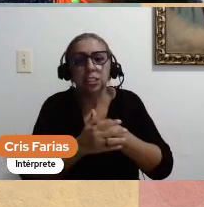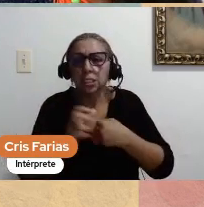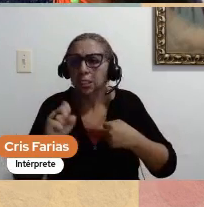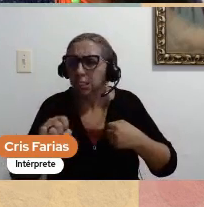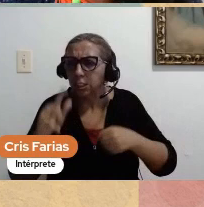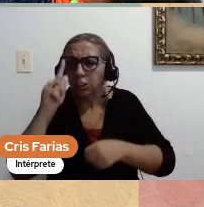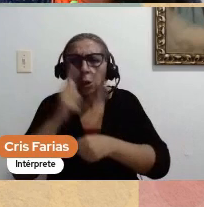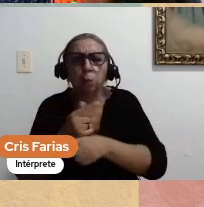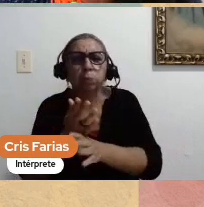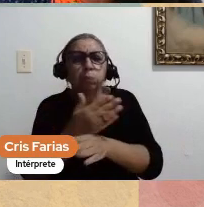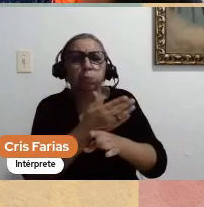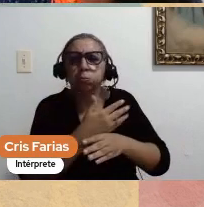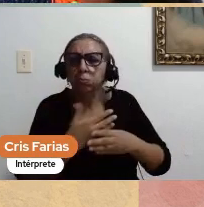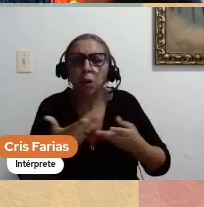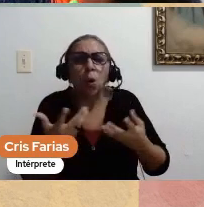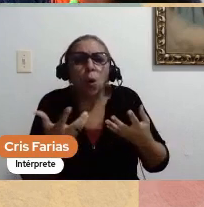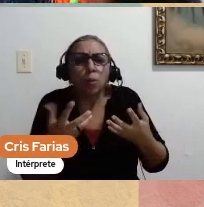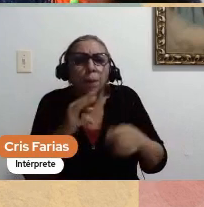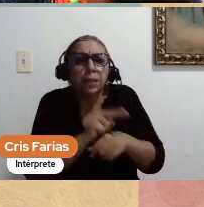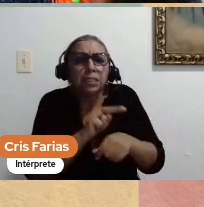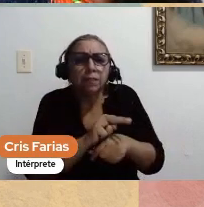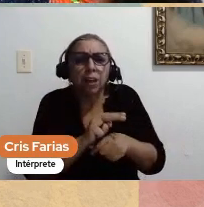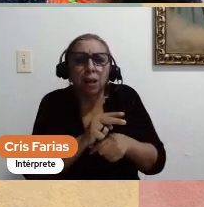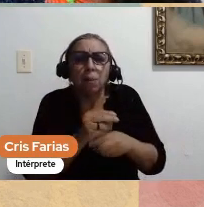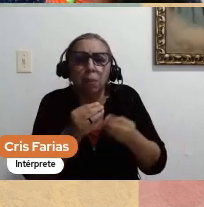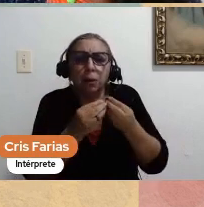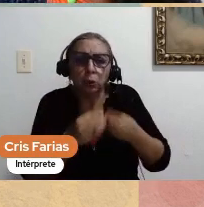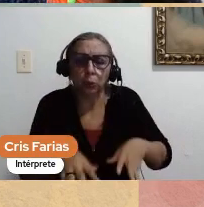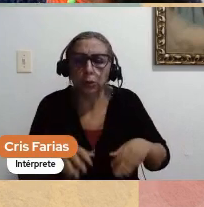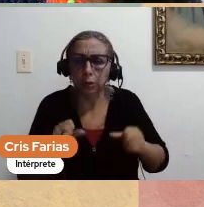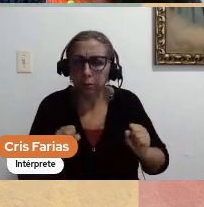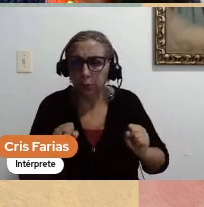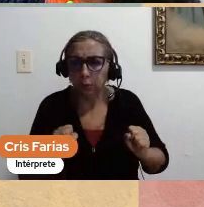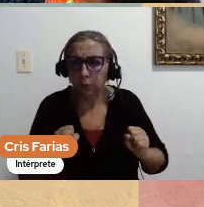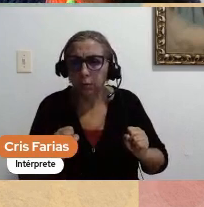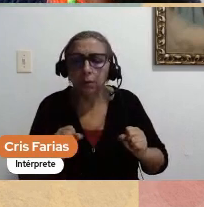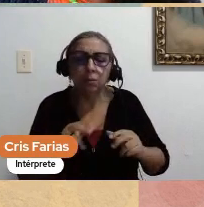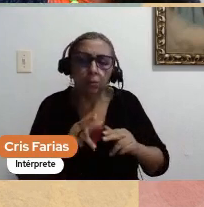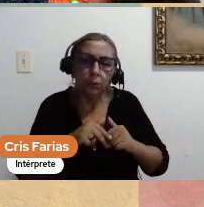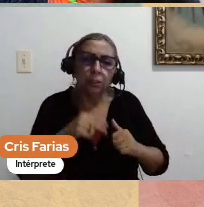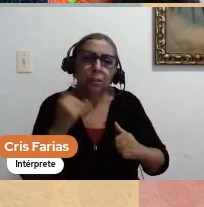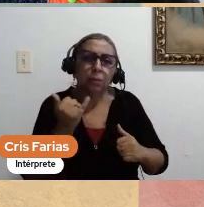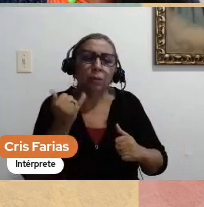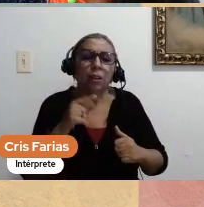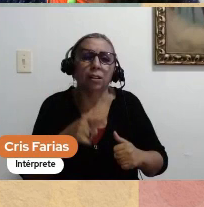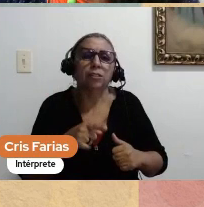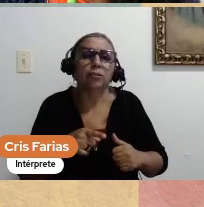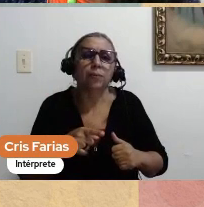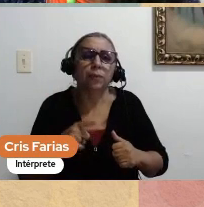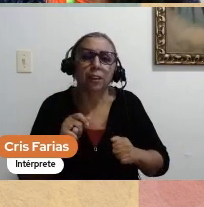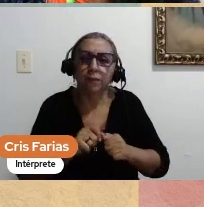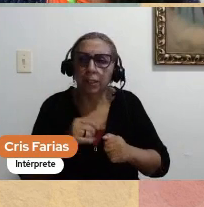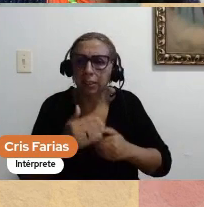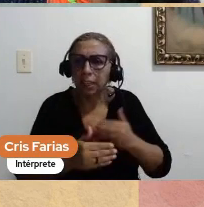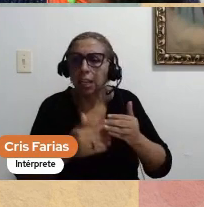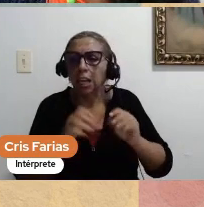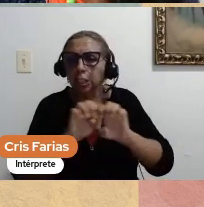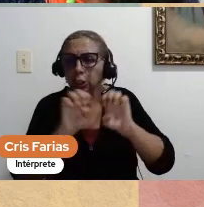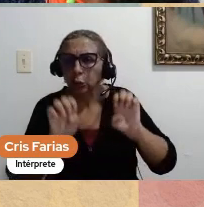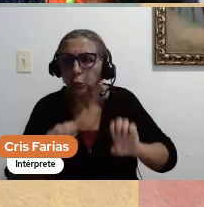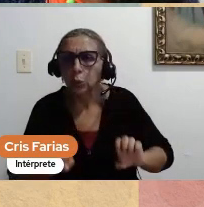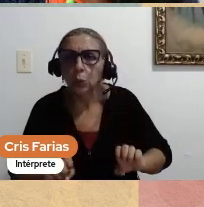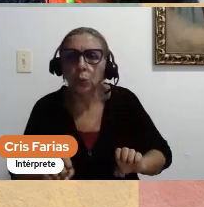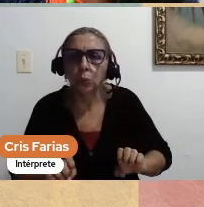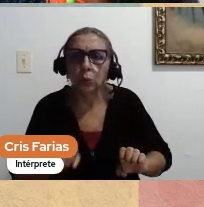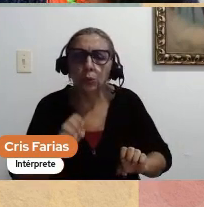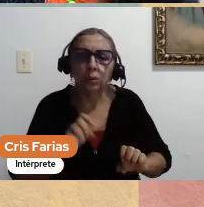gestão, a preservação digital também fica comprometida. Então, por isso que é de vital importância a construção, a estrutura dos